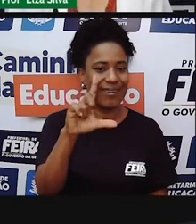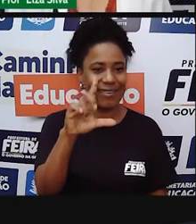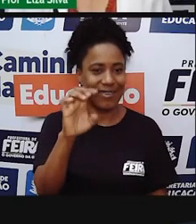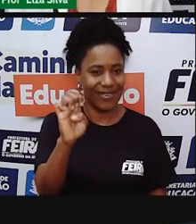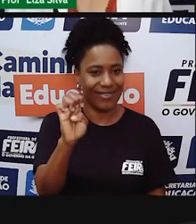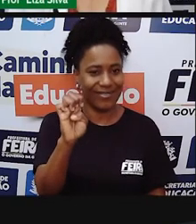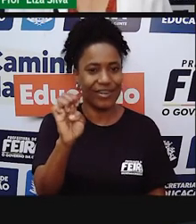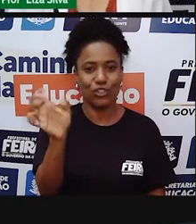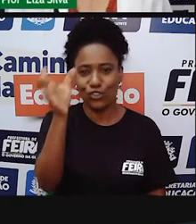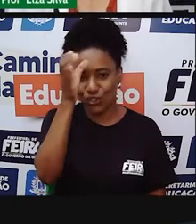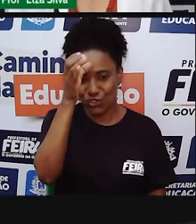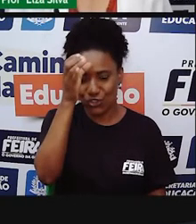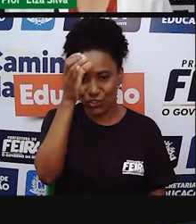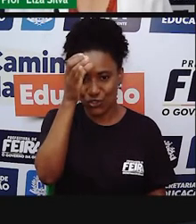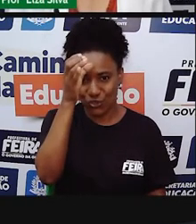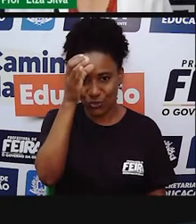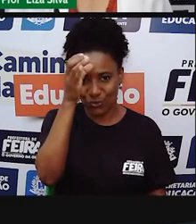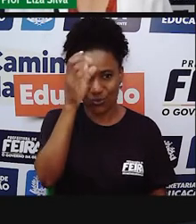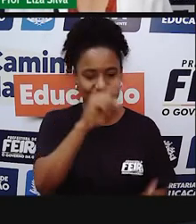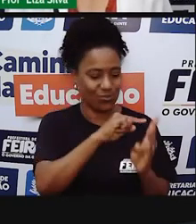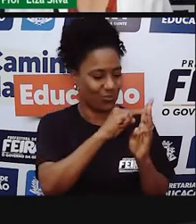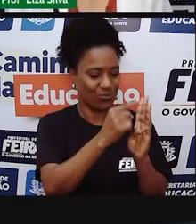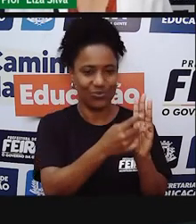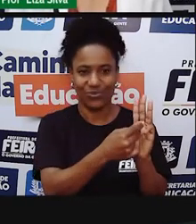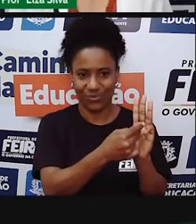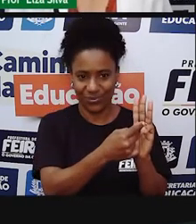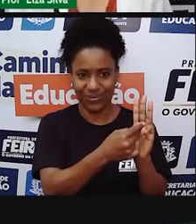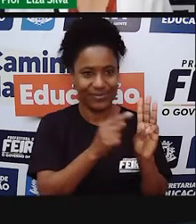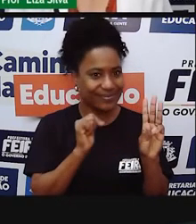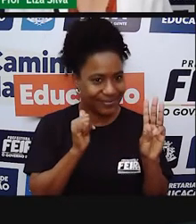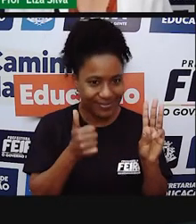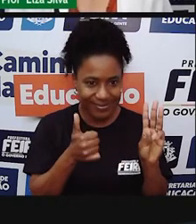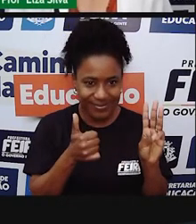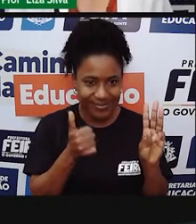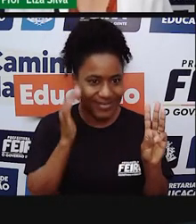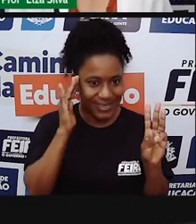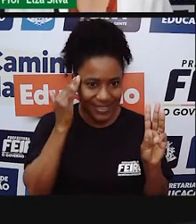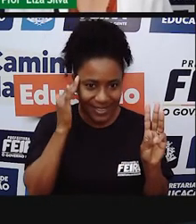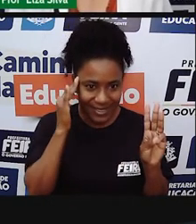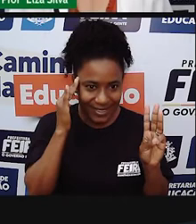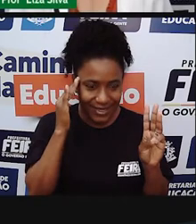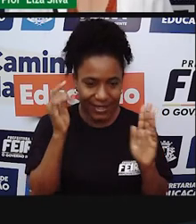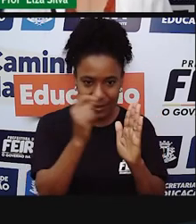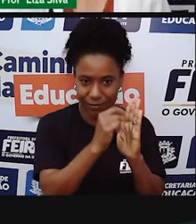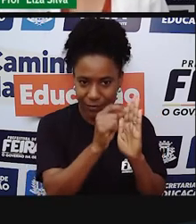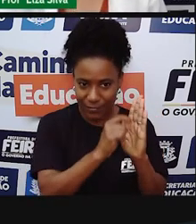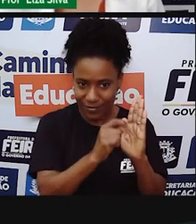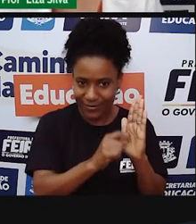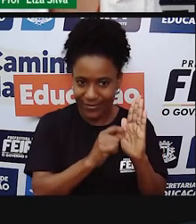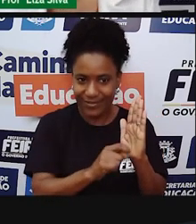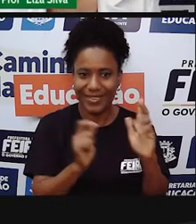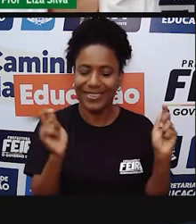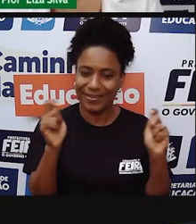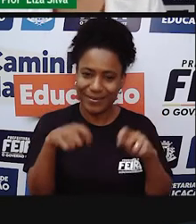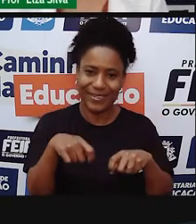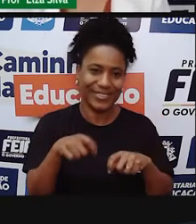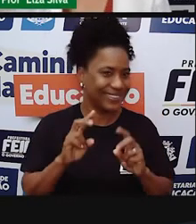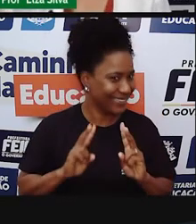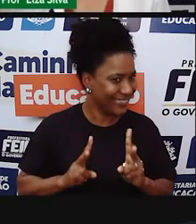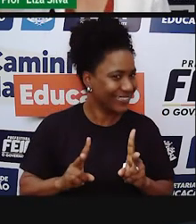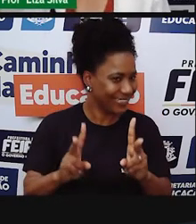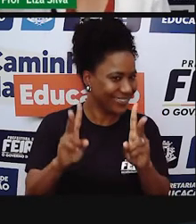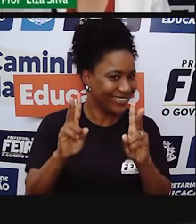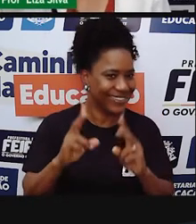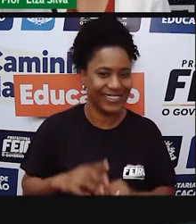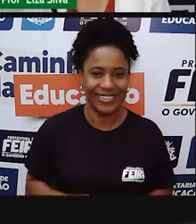uncle, tio, uncle. Tudo bem até aqui? Tá notando? Então, vamos continuar. Let's move on. Já